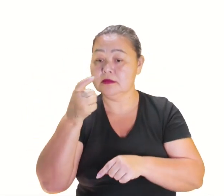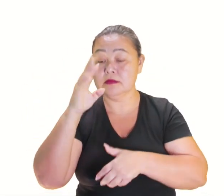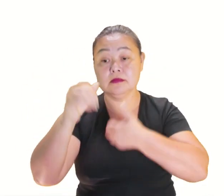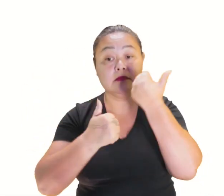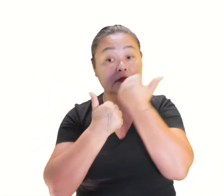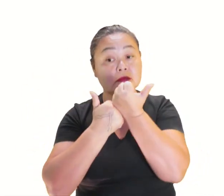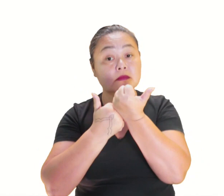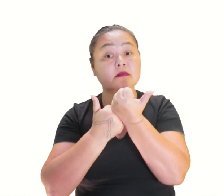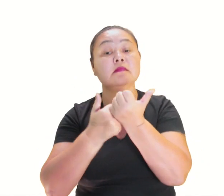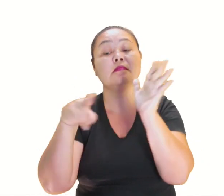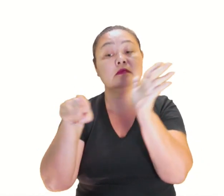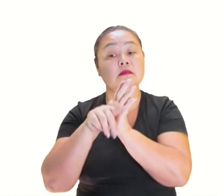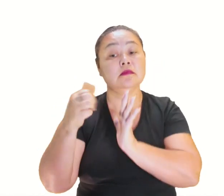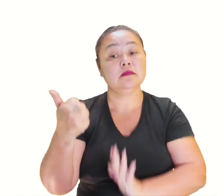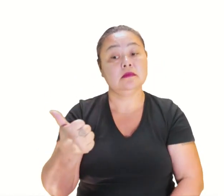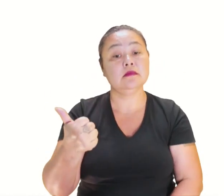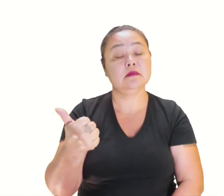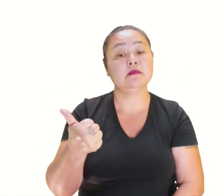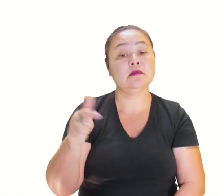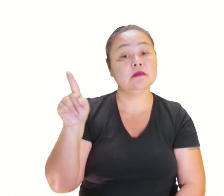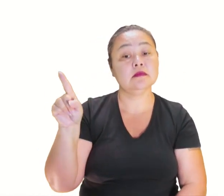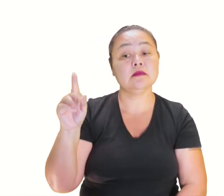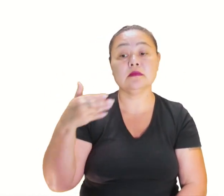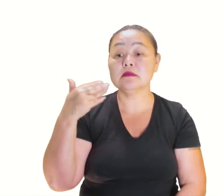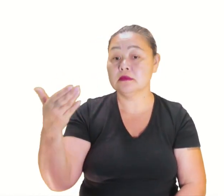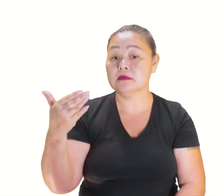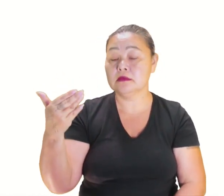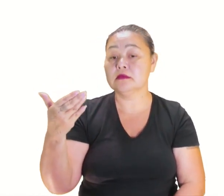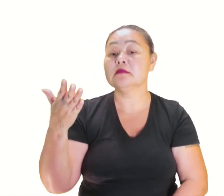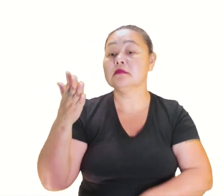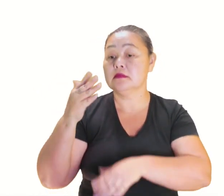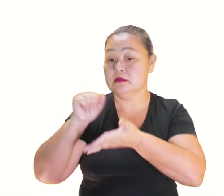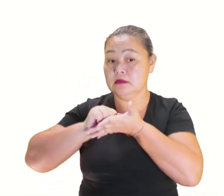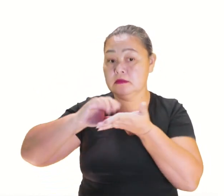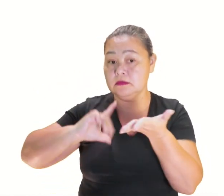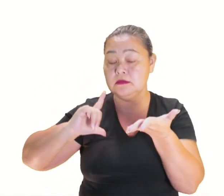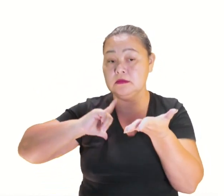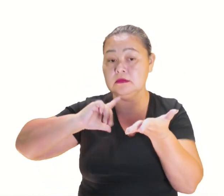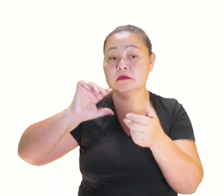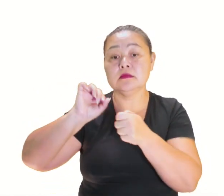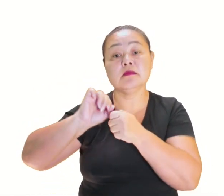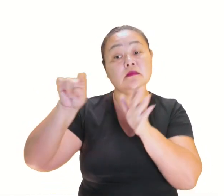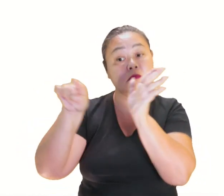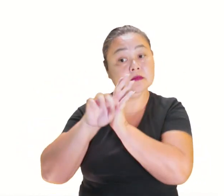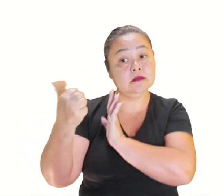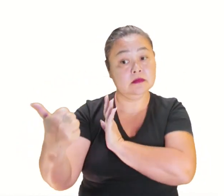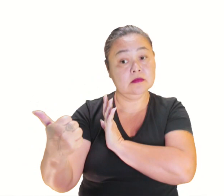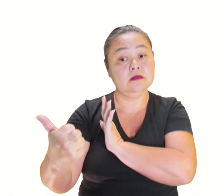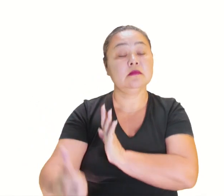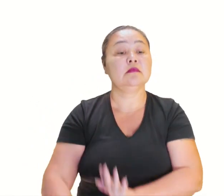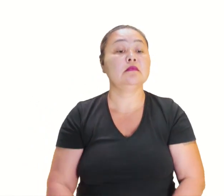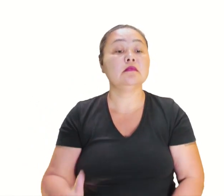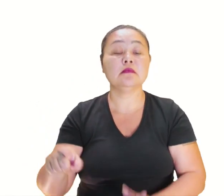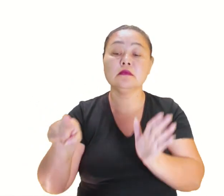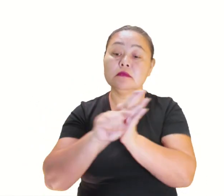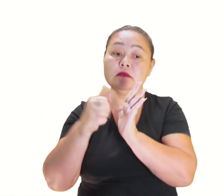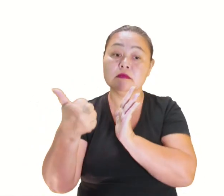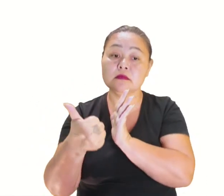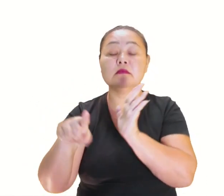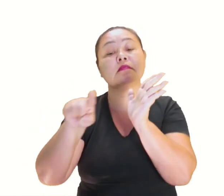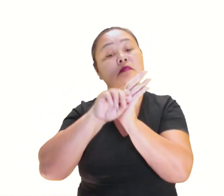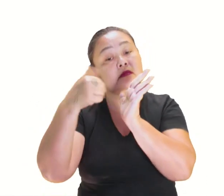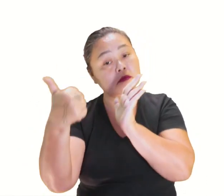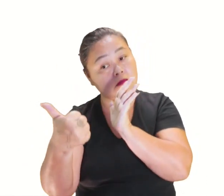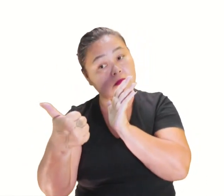ter que colocar o... Menos 1. O valor que foi dado aqui no exercício, tá? Então, o valor é menos 1. Então, menos 1 aqui,